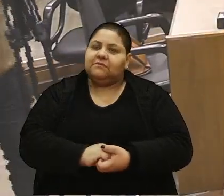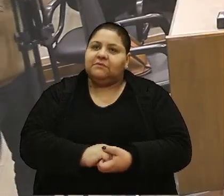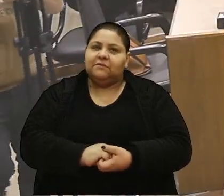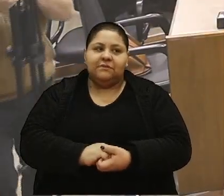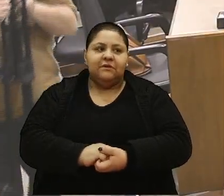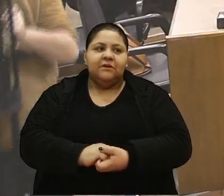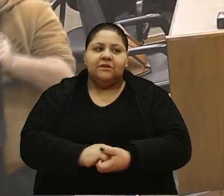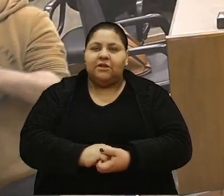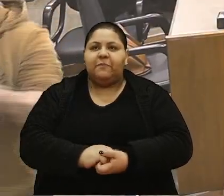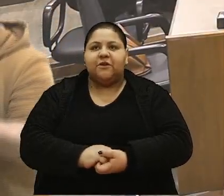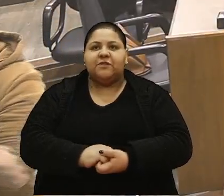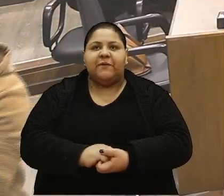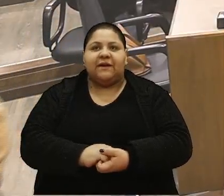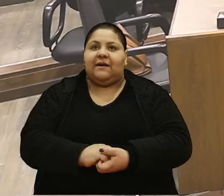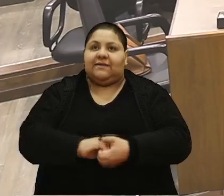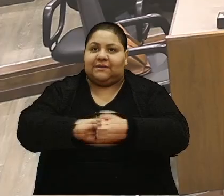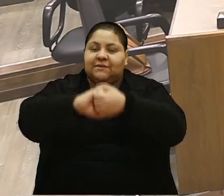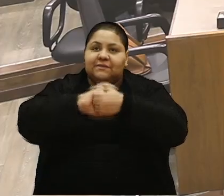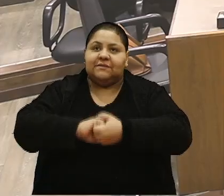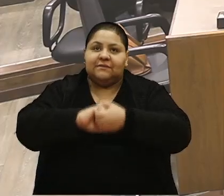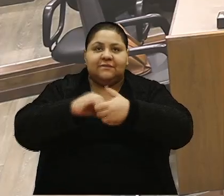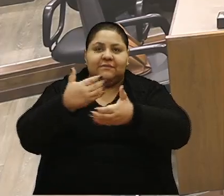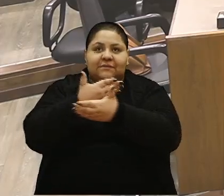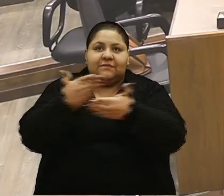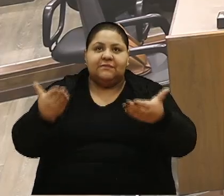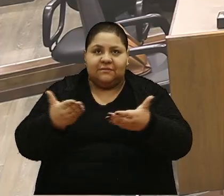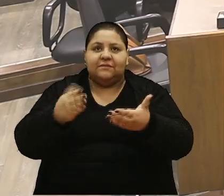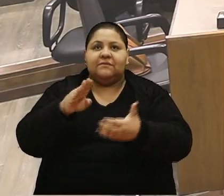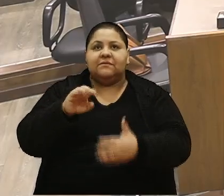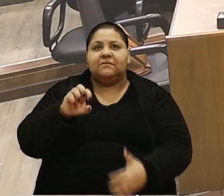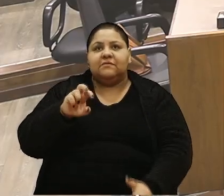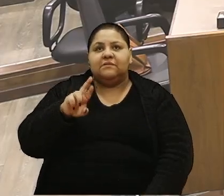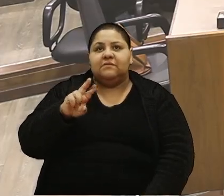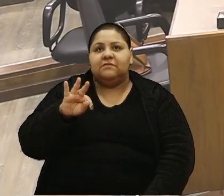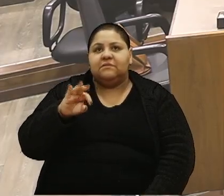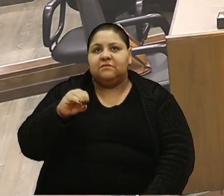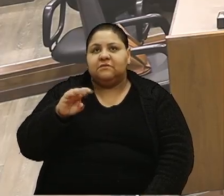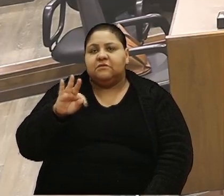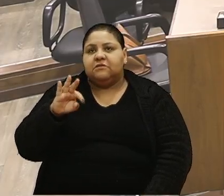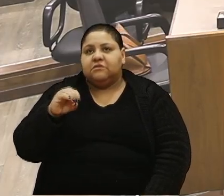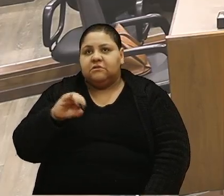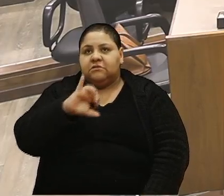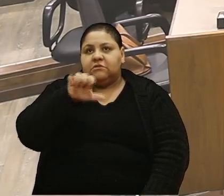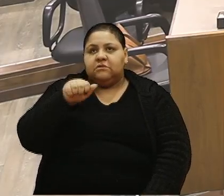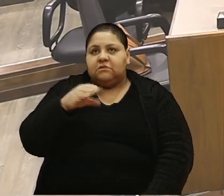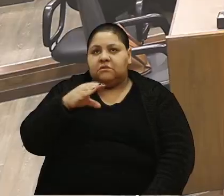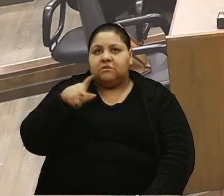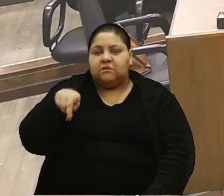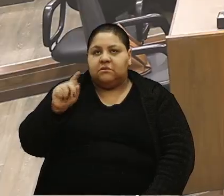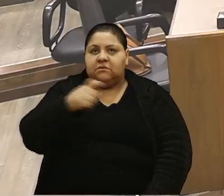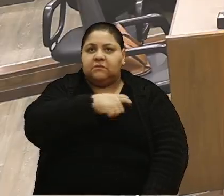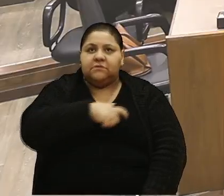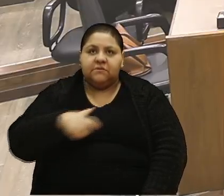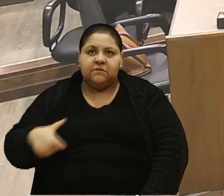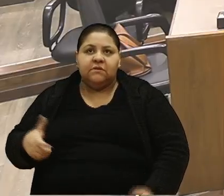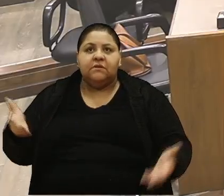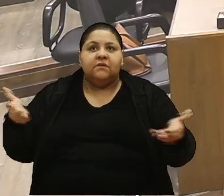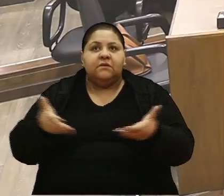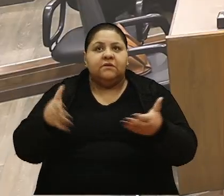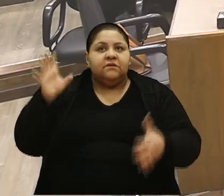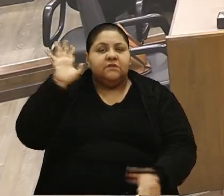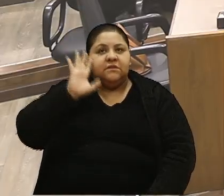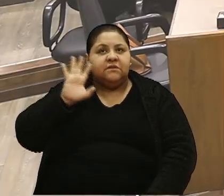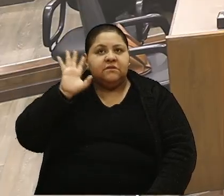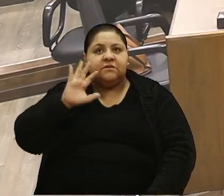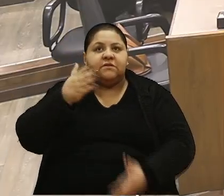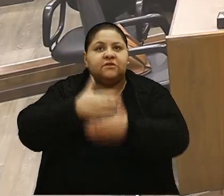Bom dia, presidente. Saudar todos que estão aqui, Bertotto, Jack, as embaixatrizes, que já estão fazendo a festa ser um sucesso. Está bem legal os comentários,